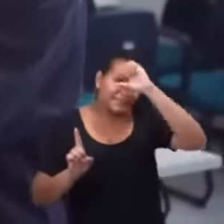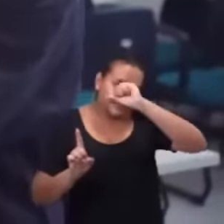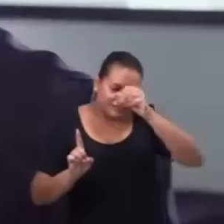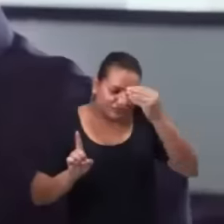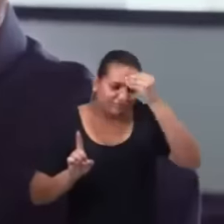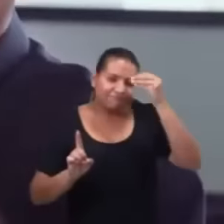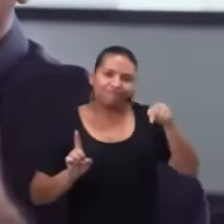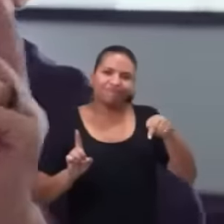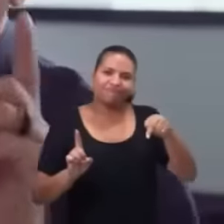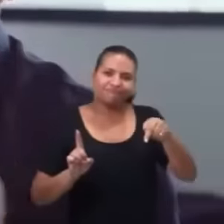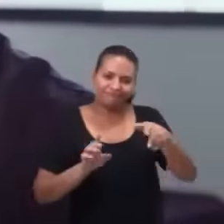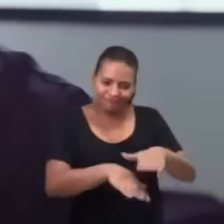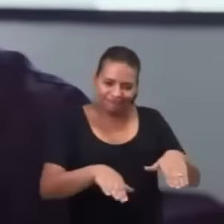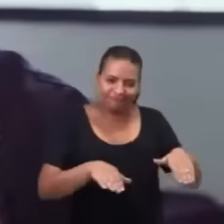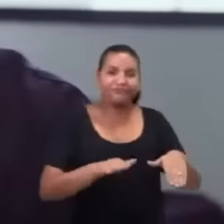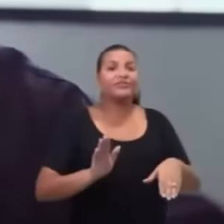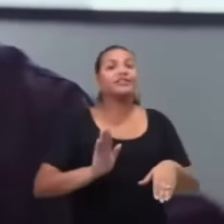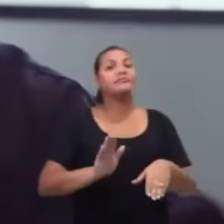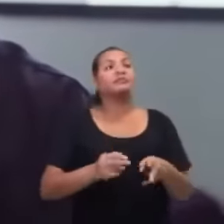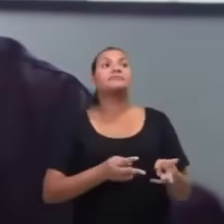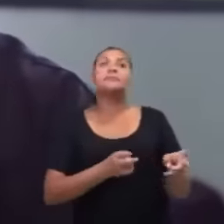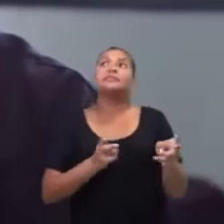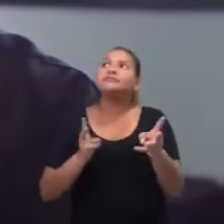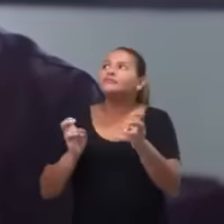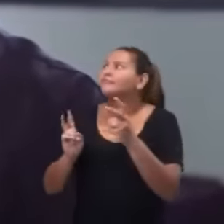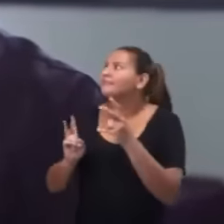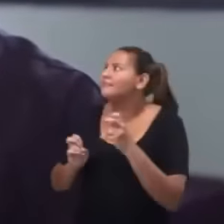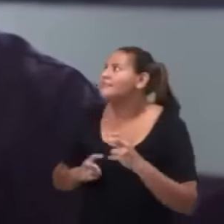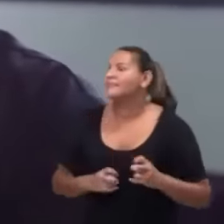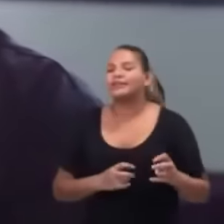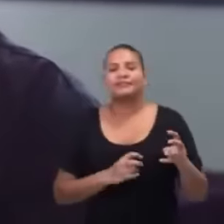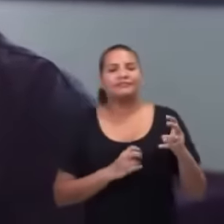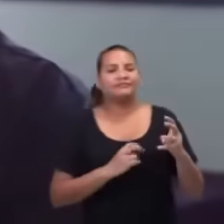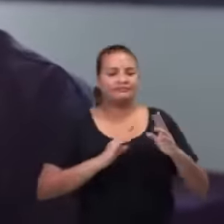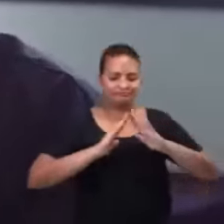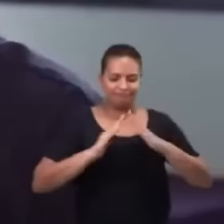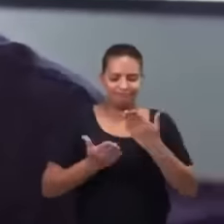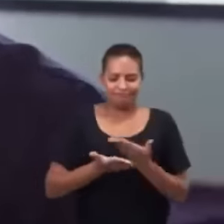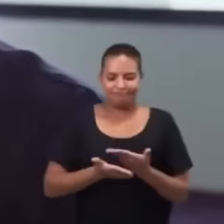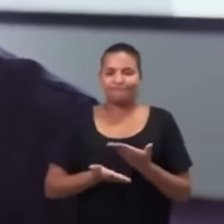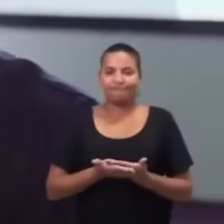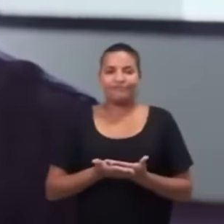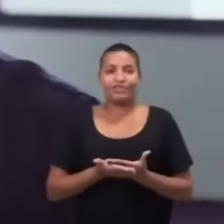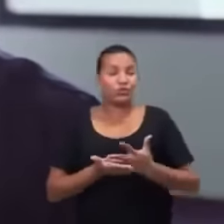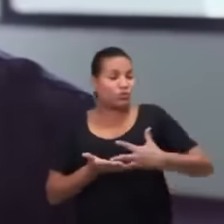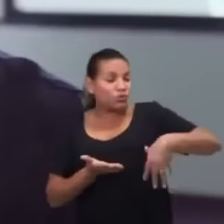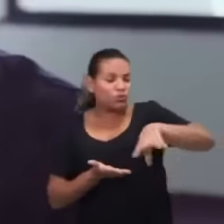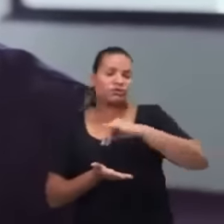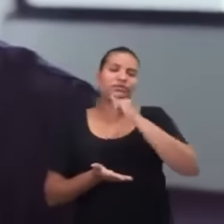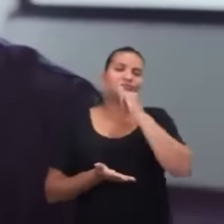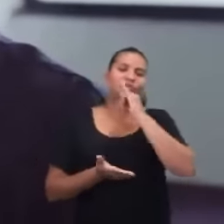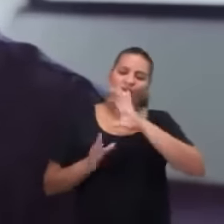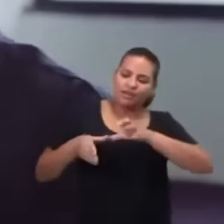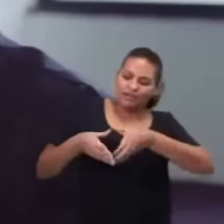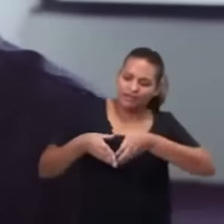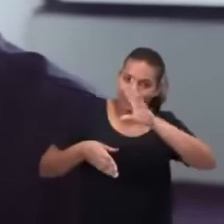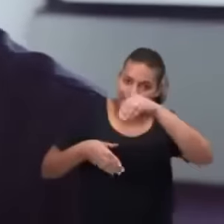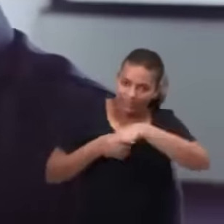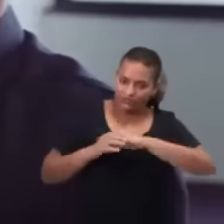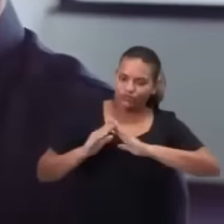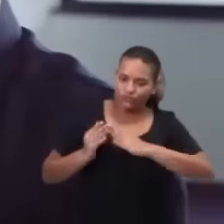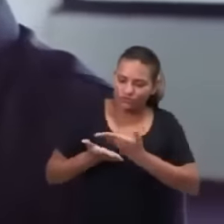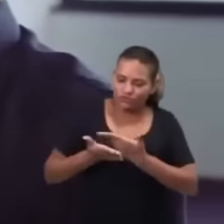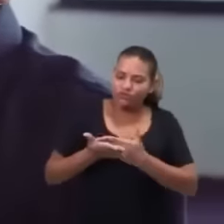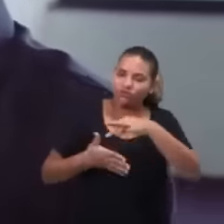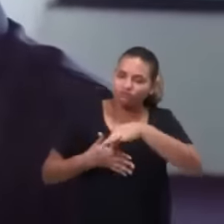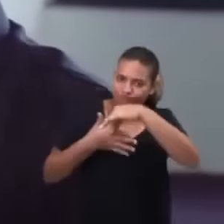das crianças, mas ele precisa perceber o que é que está no entorno. Ele precisa liderar a equipe, mas ele precisa também